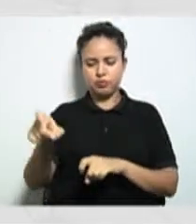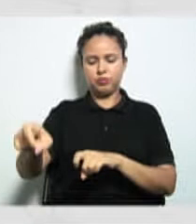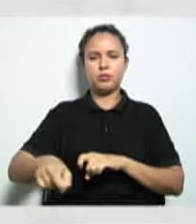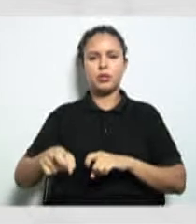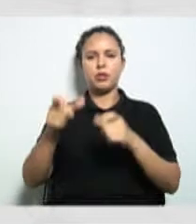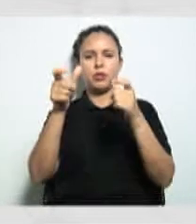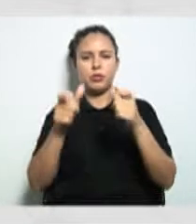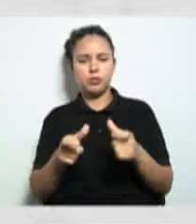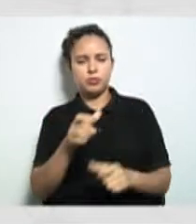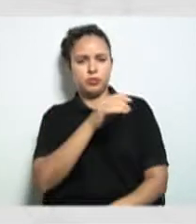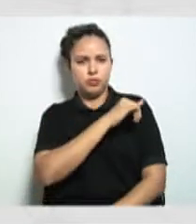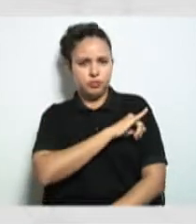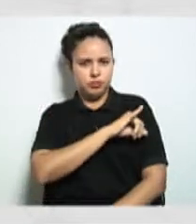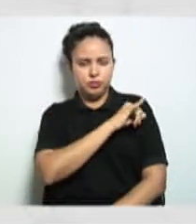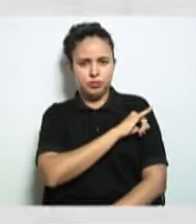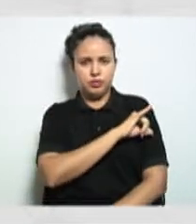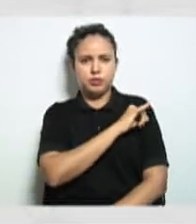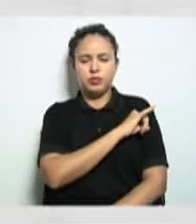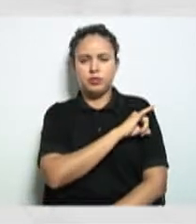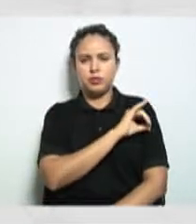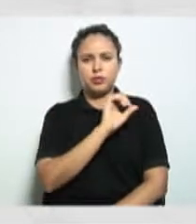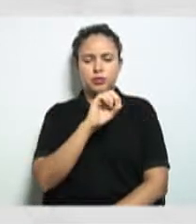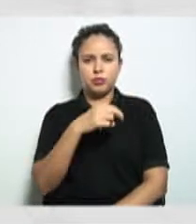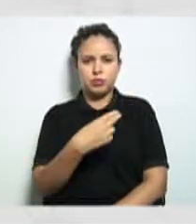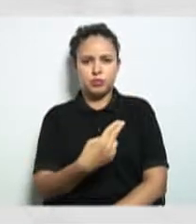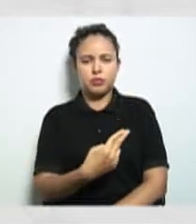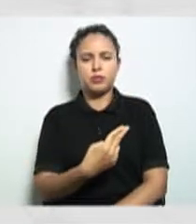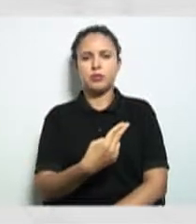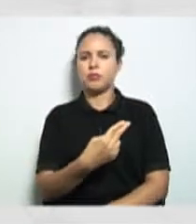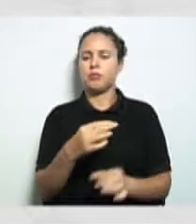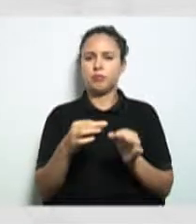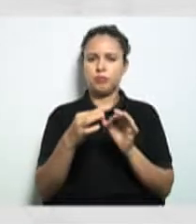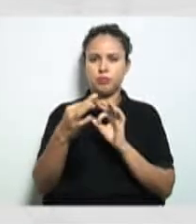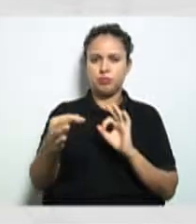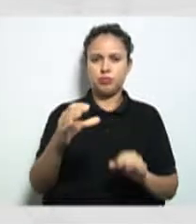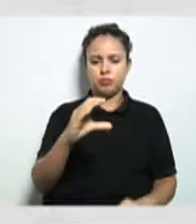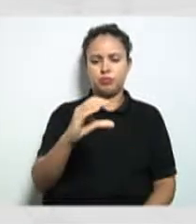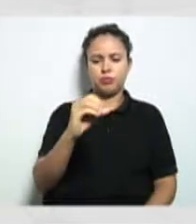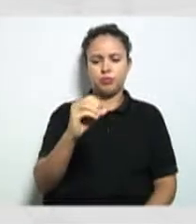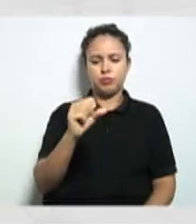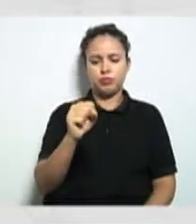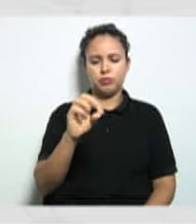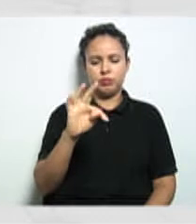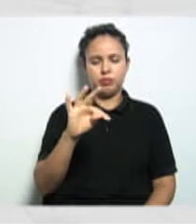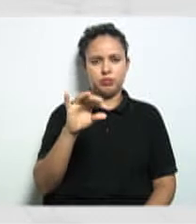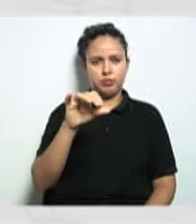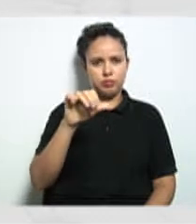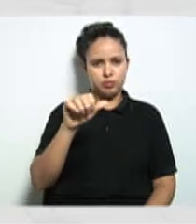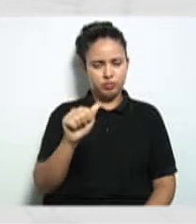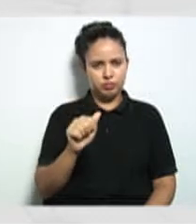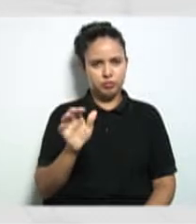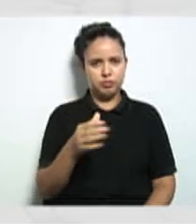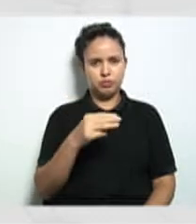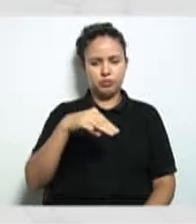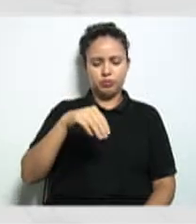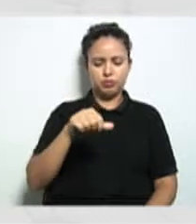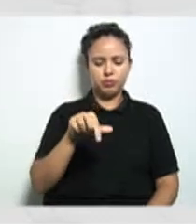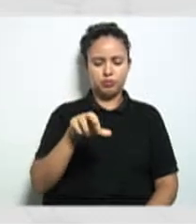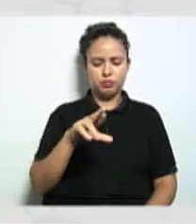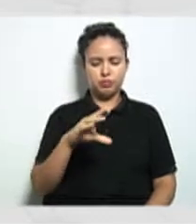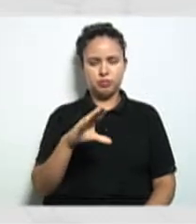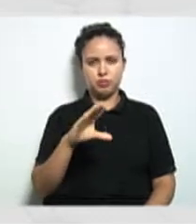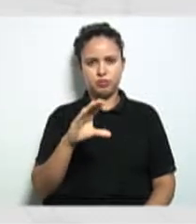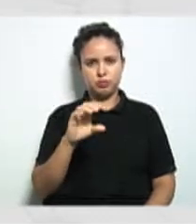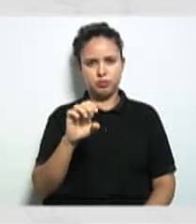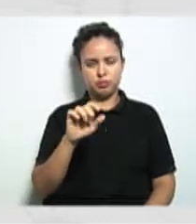onde vai ser em Vilhena, vai ser lá na região de Costa Marques, talvez os alunos da Angelina dos Anjos vão fazer a pesquisa, vai ser